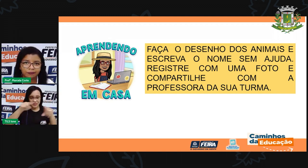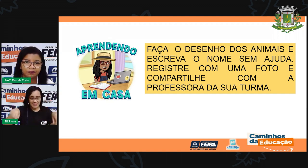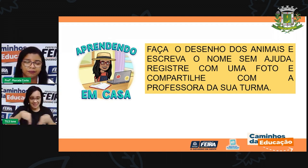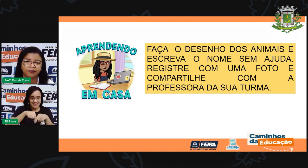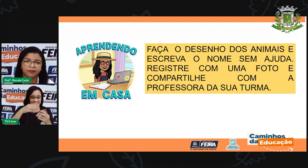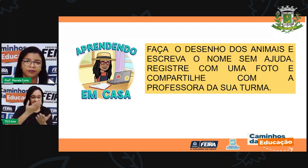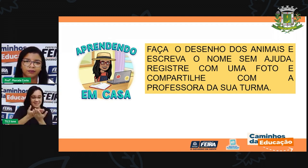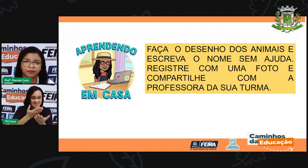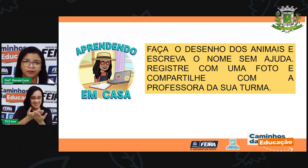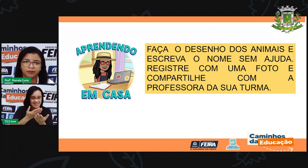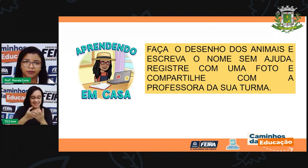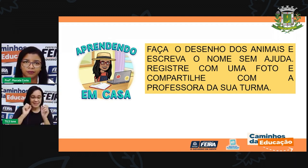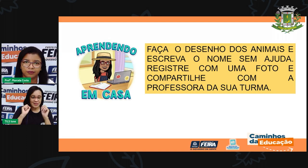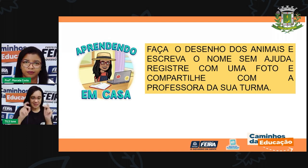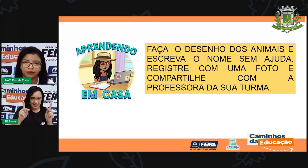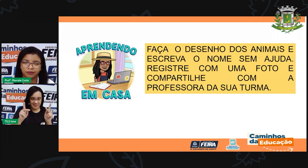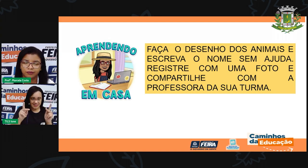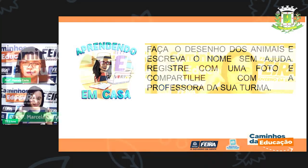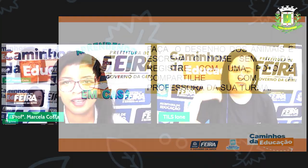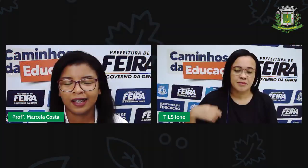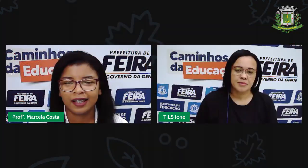certo?